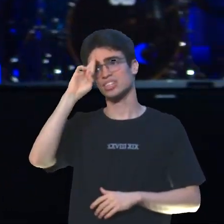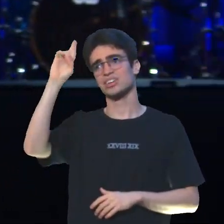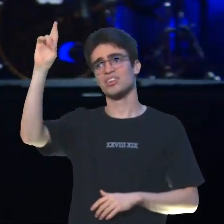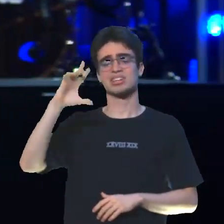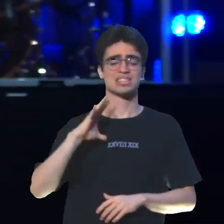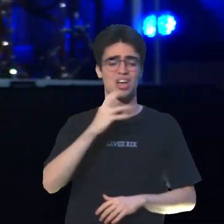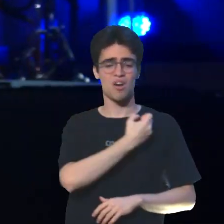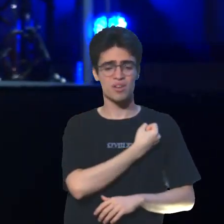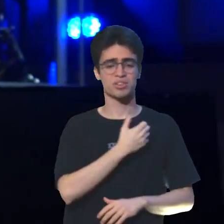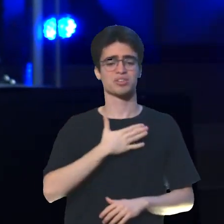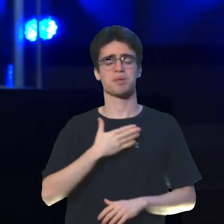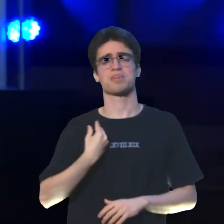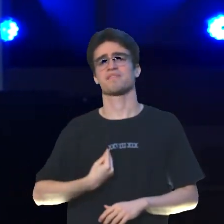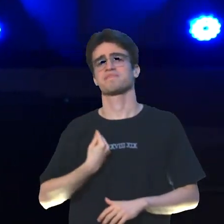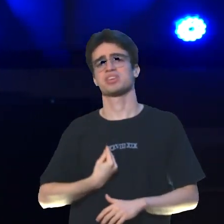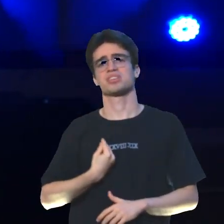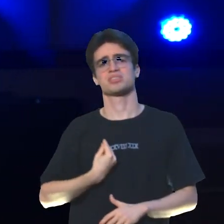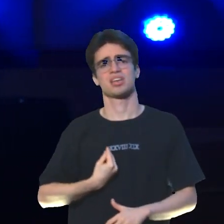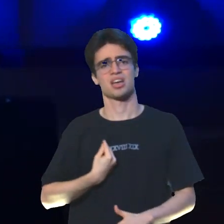da minha vida.